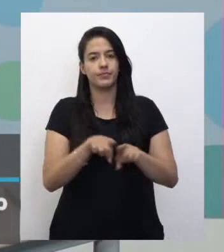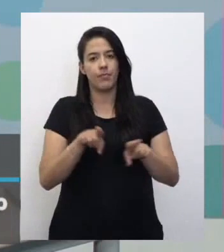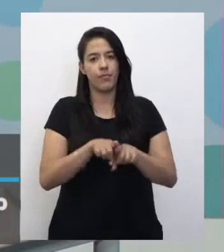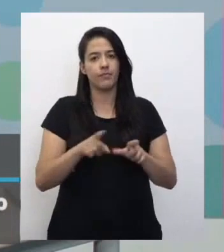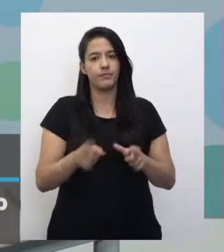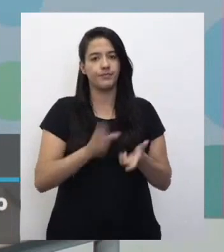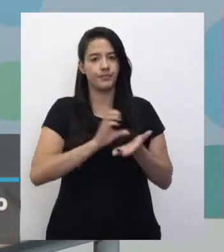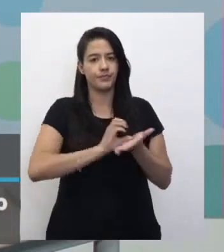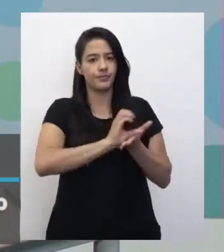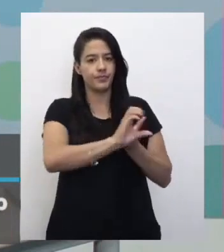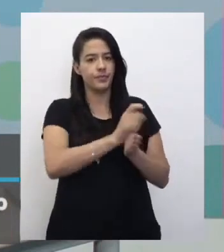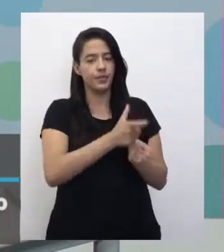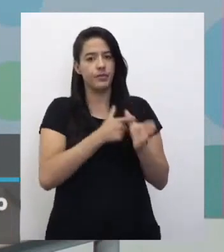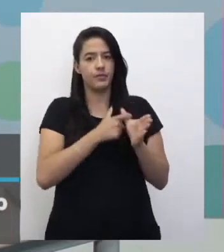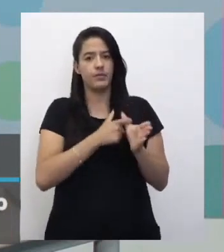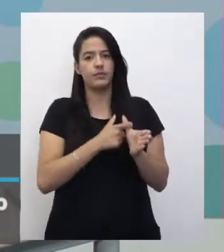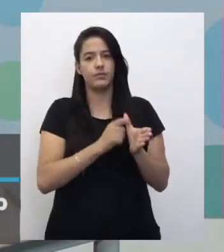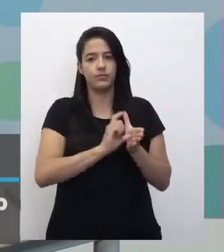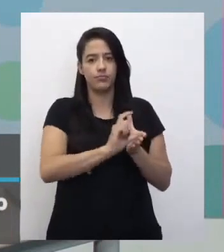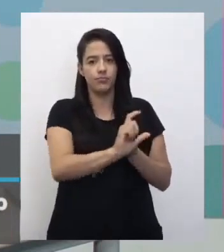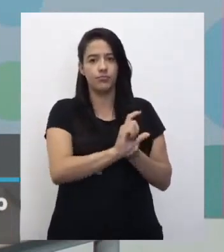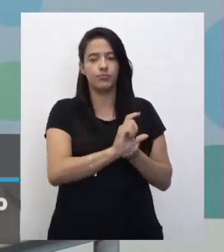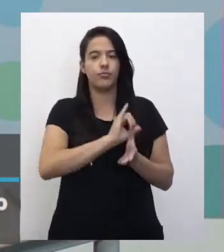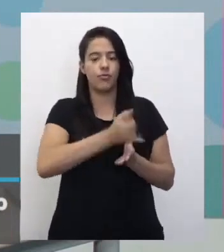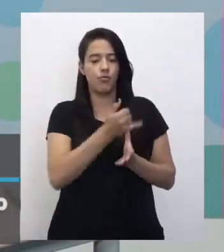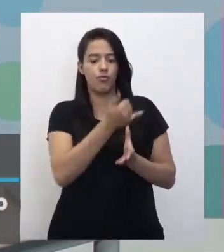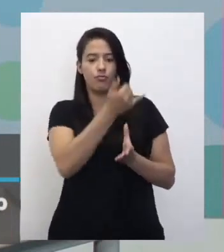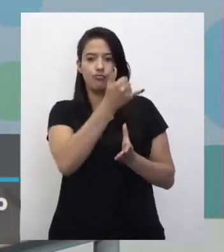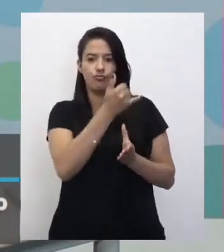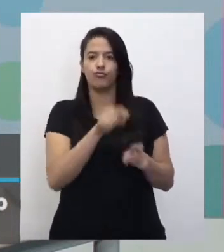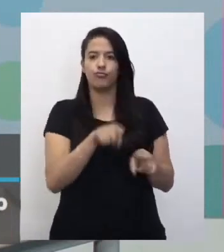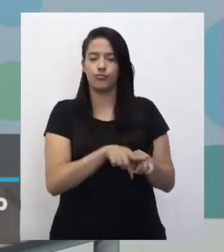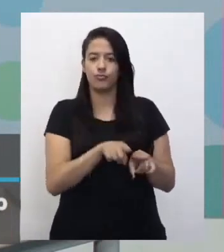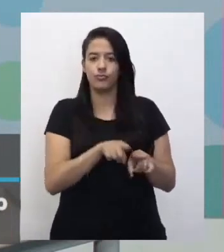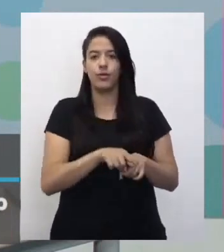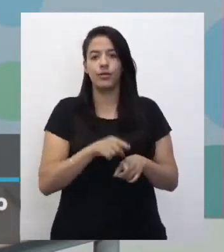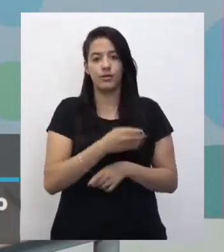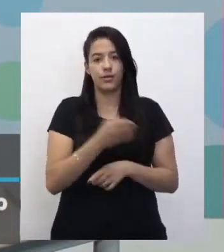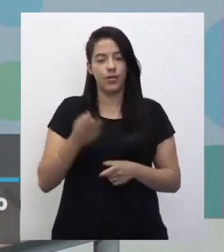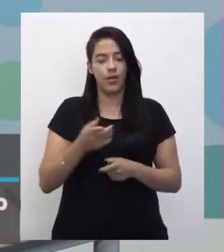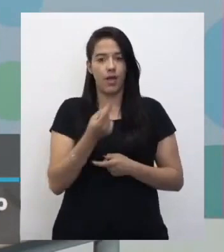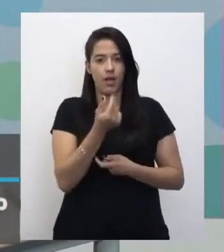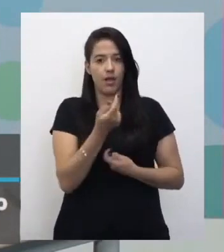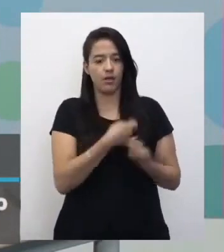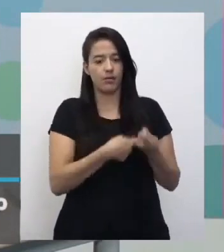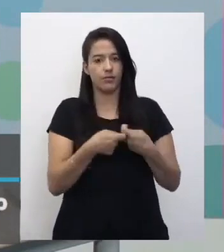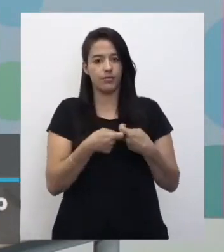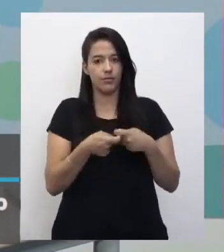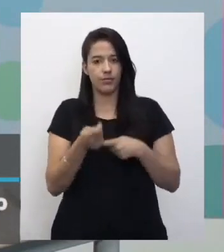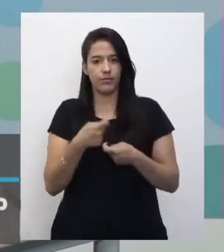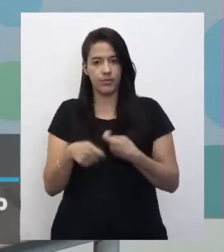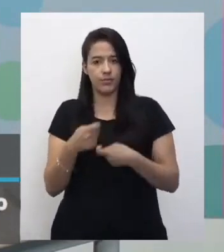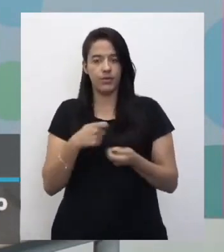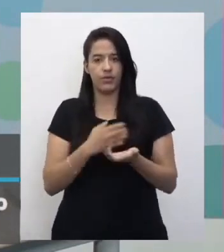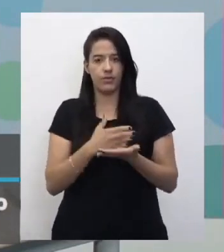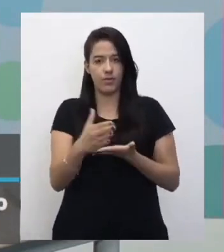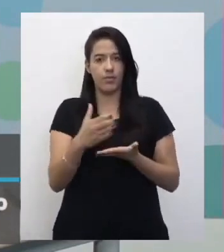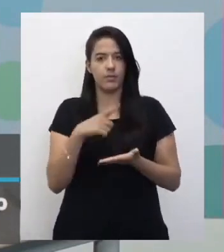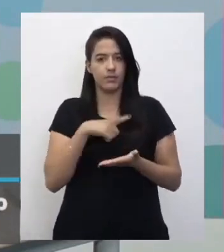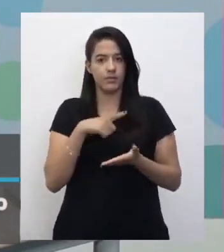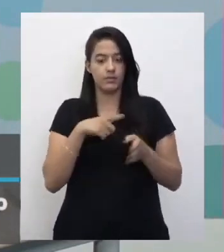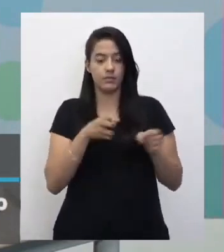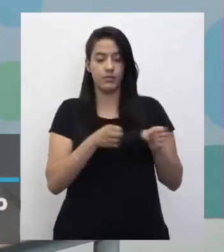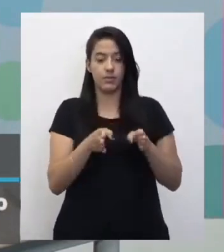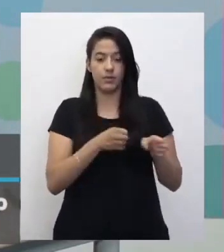de dinheiro a juros aí, tá? Então, a monetização da economia começa nesse momento. A gente para